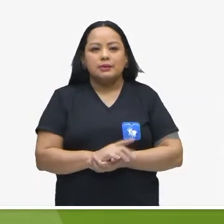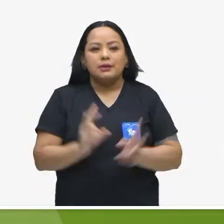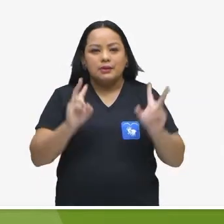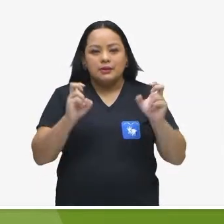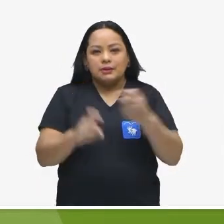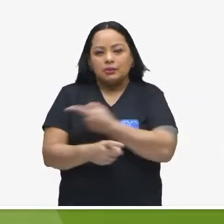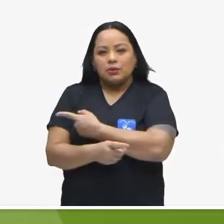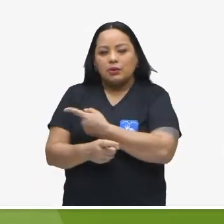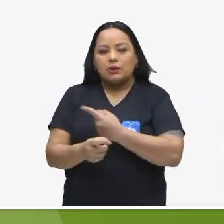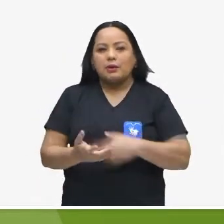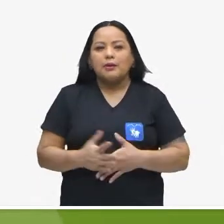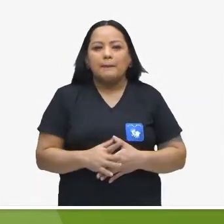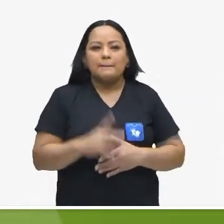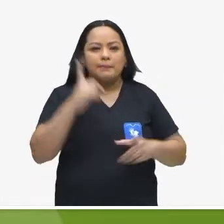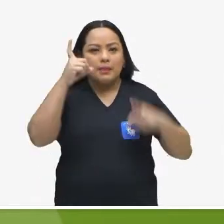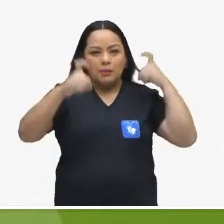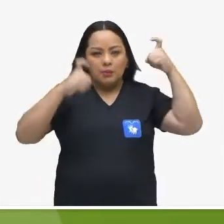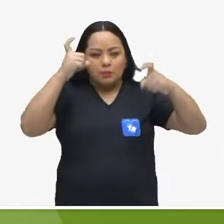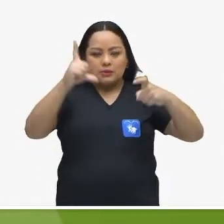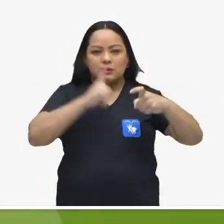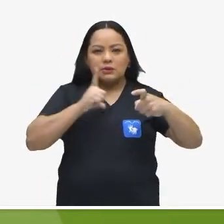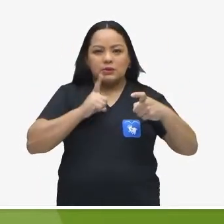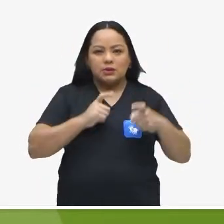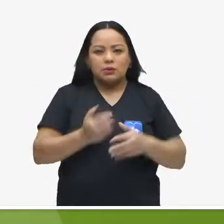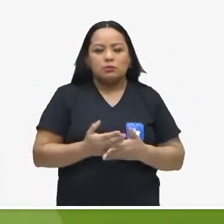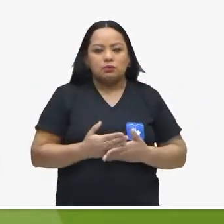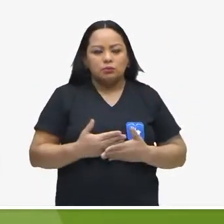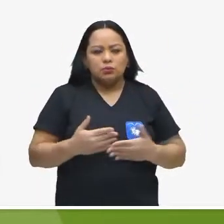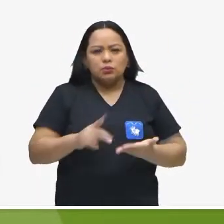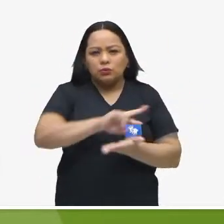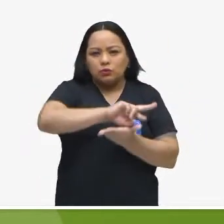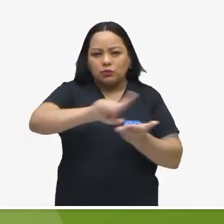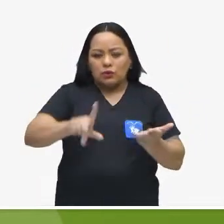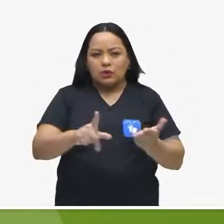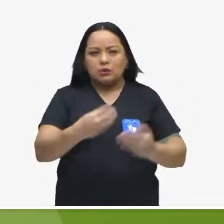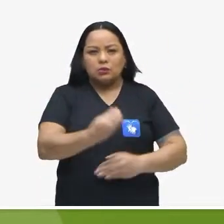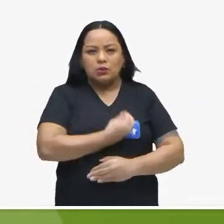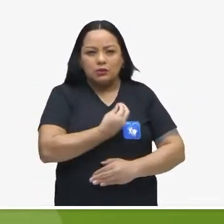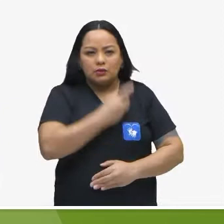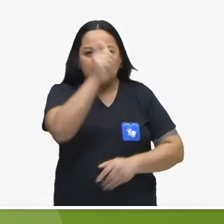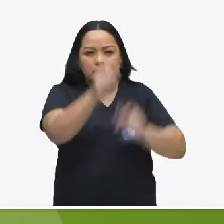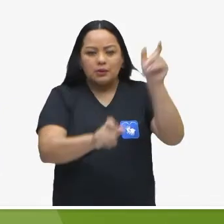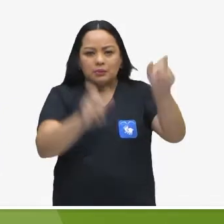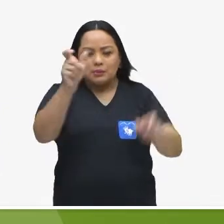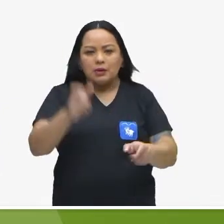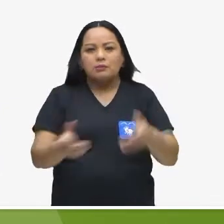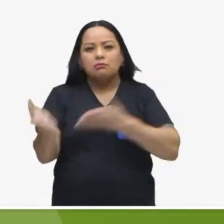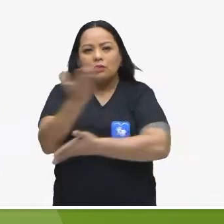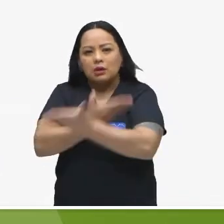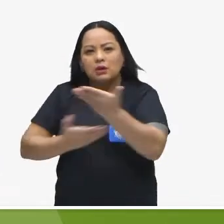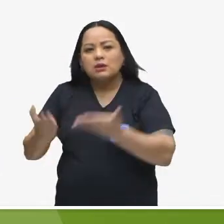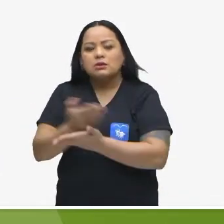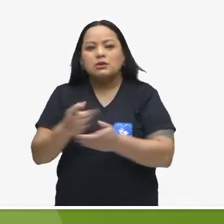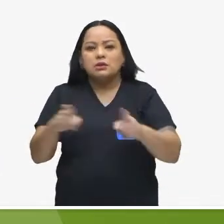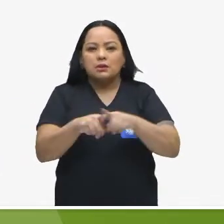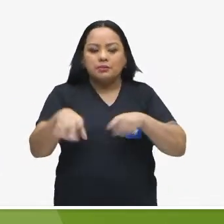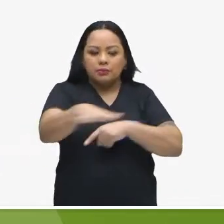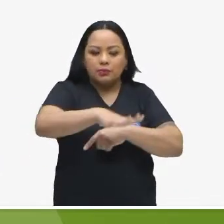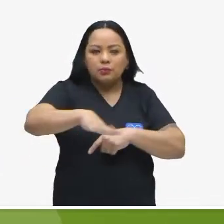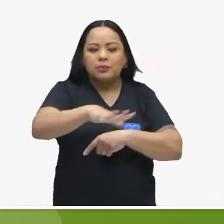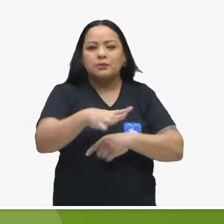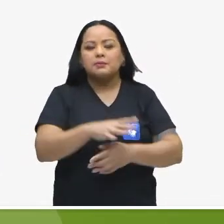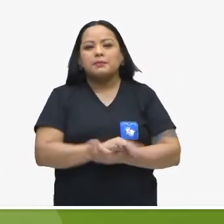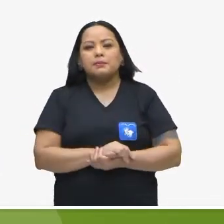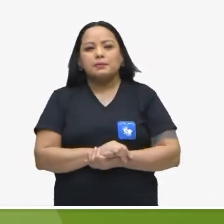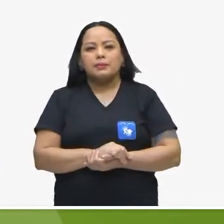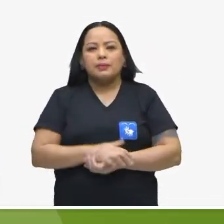ela preocupa-se com os seres vivos do planeta e suas relações entre si e com o meio, né? O